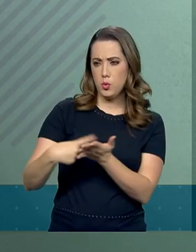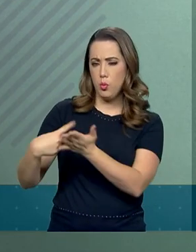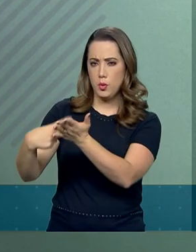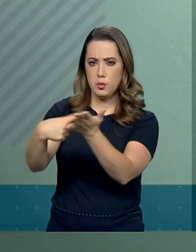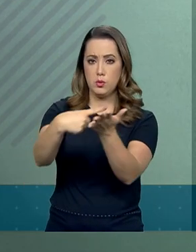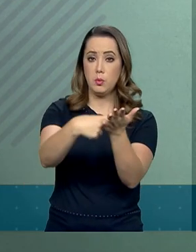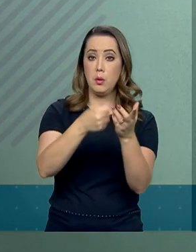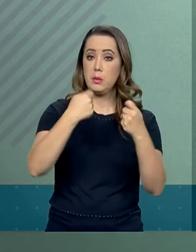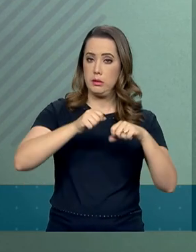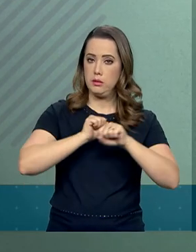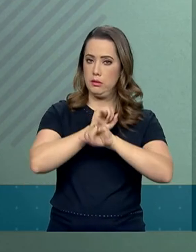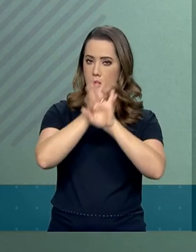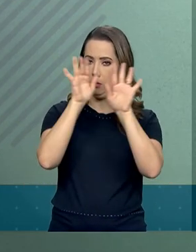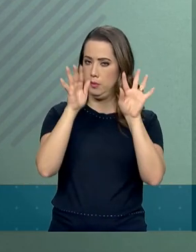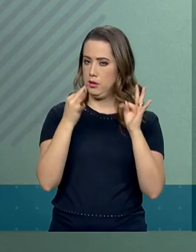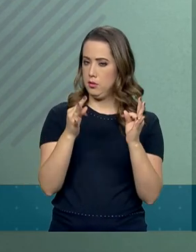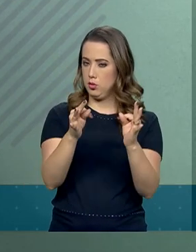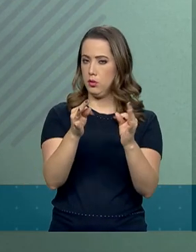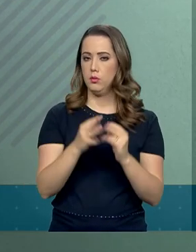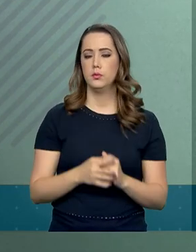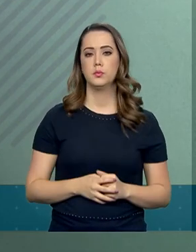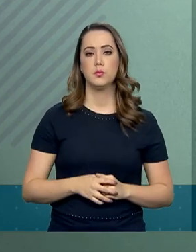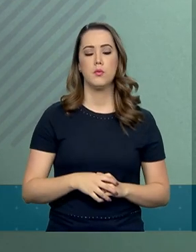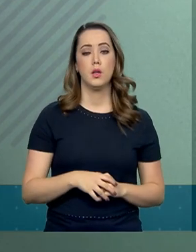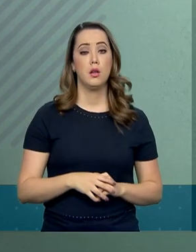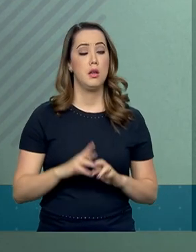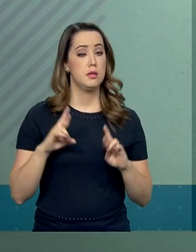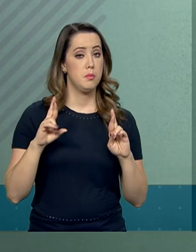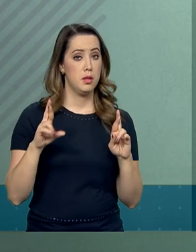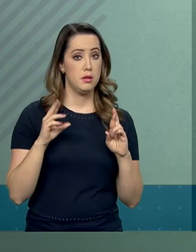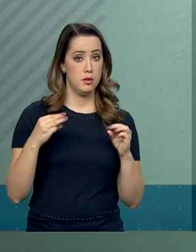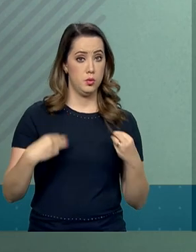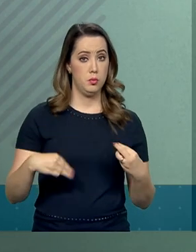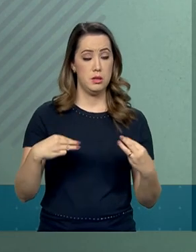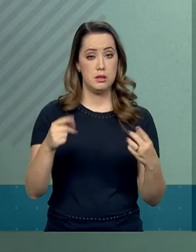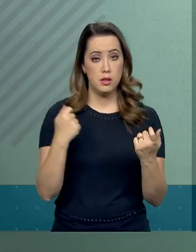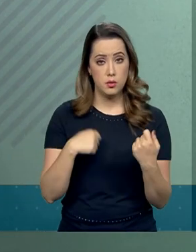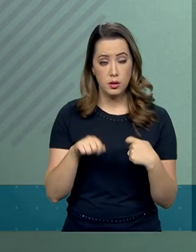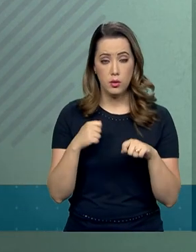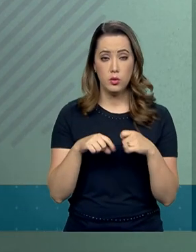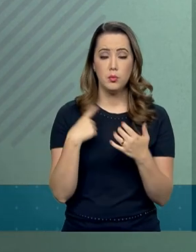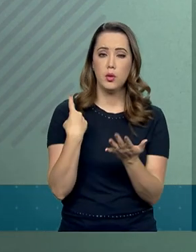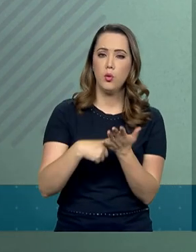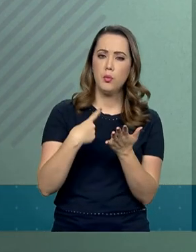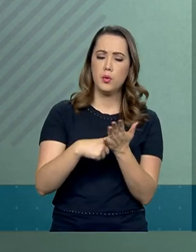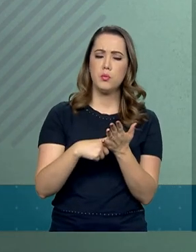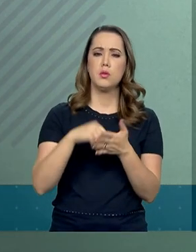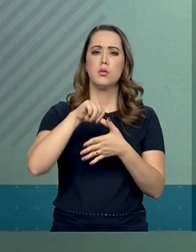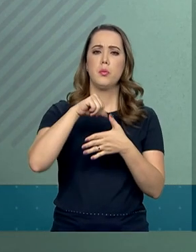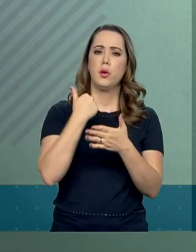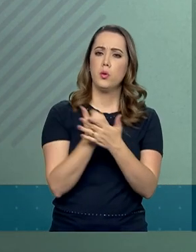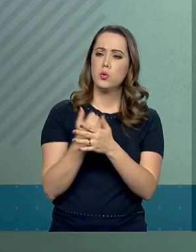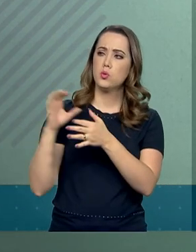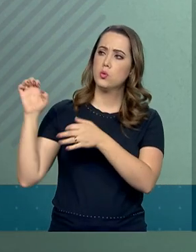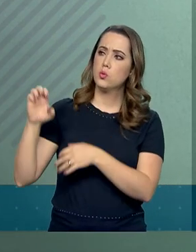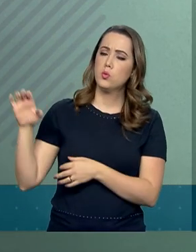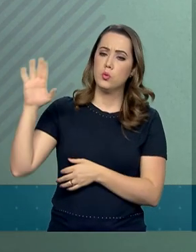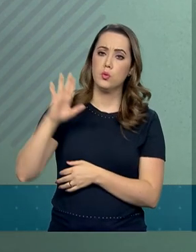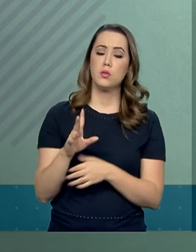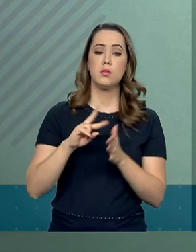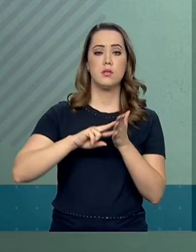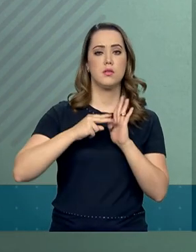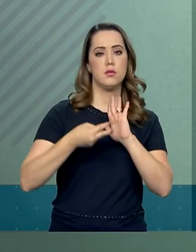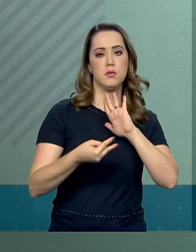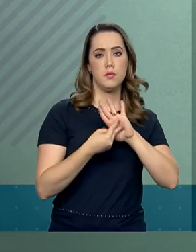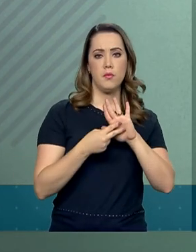segundo estimativas no ministério da economia o acordo mercosul-união europeia representará